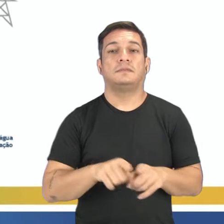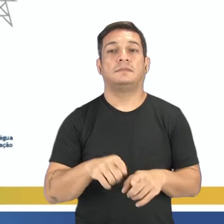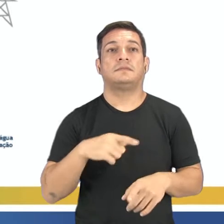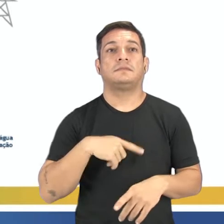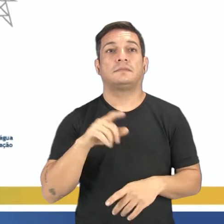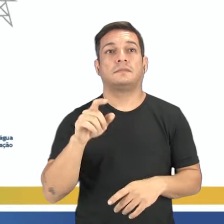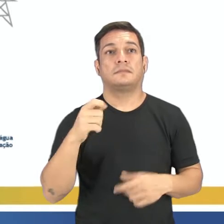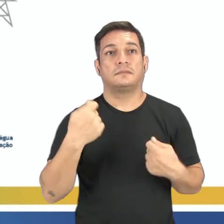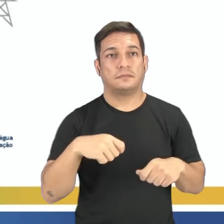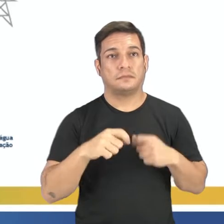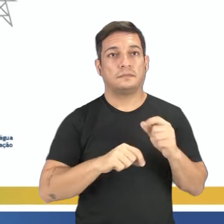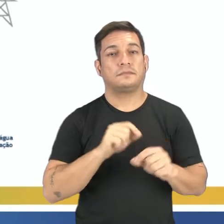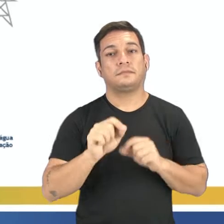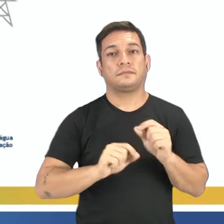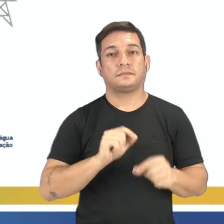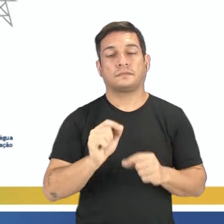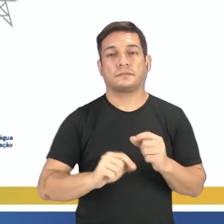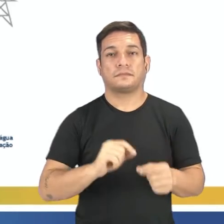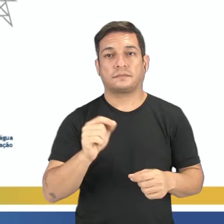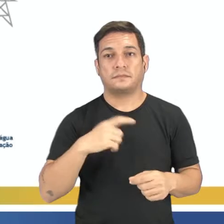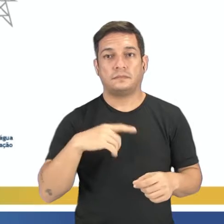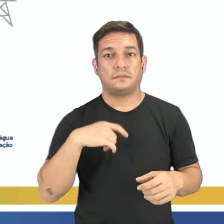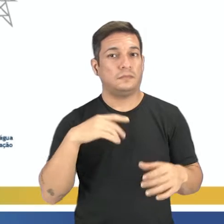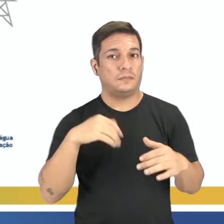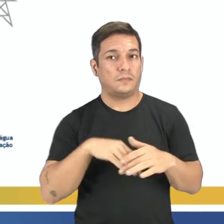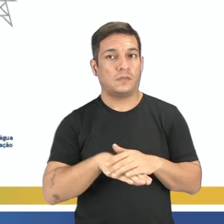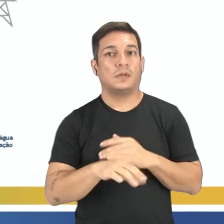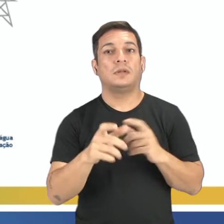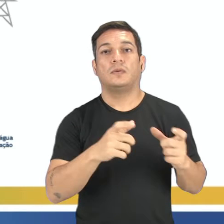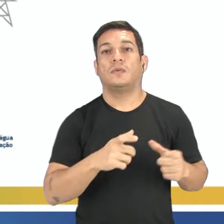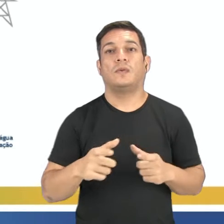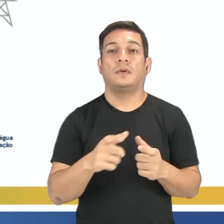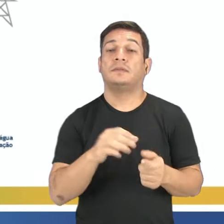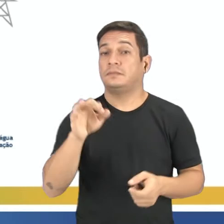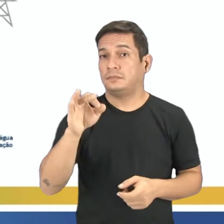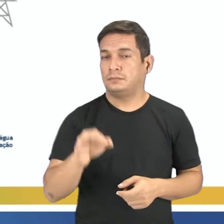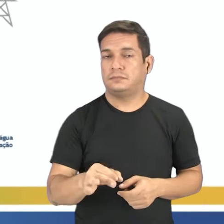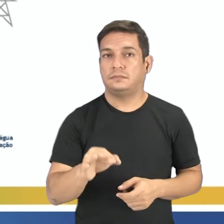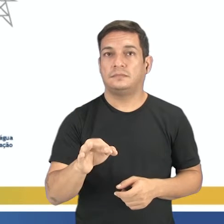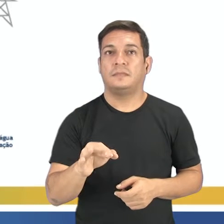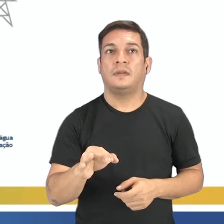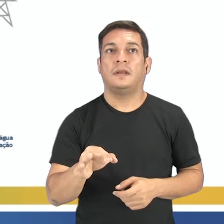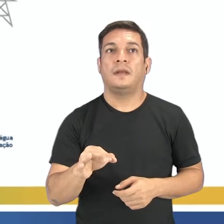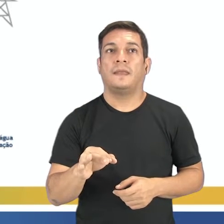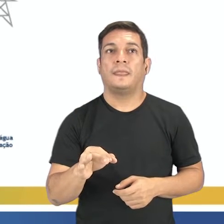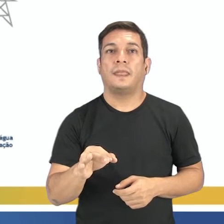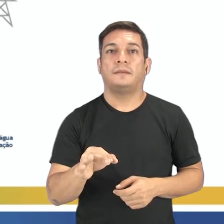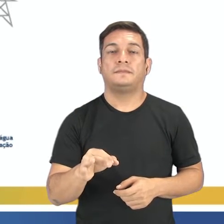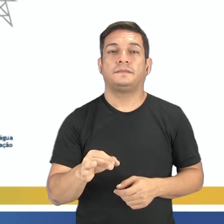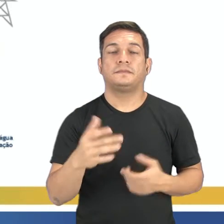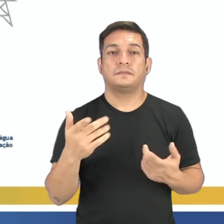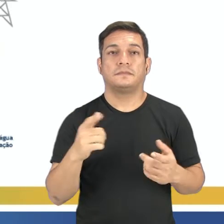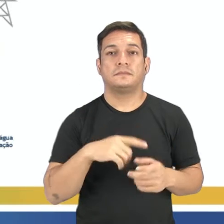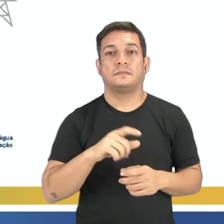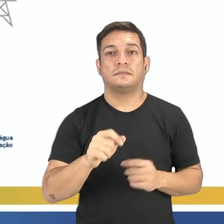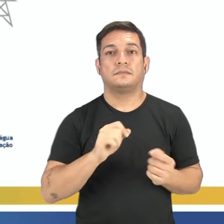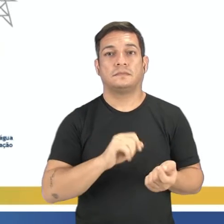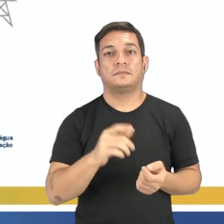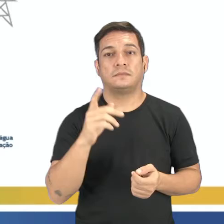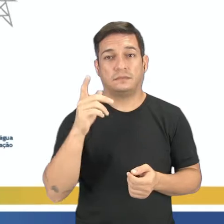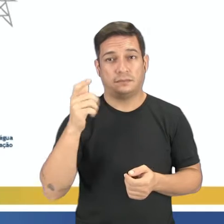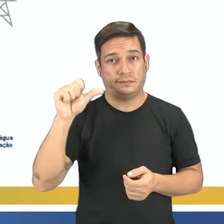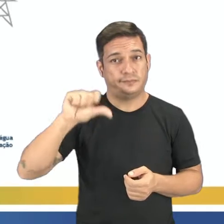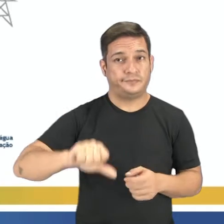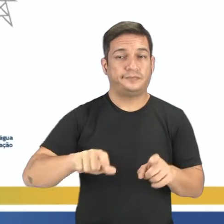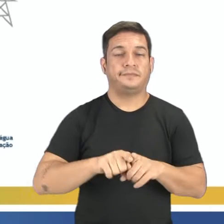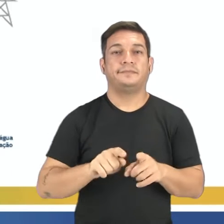eles precisam ser armazenados em locais adequados. Então, as grandes